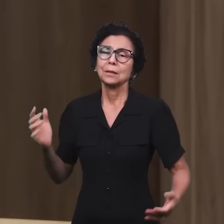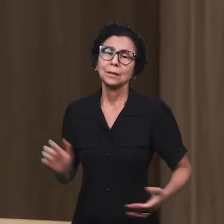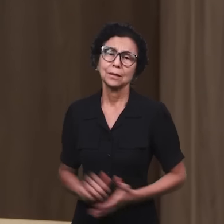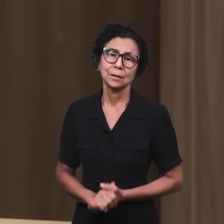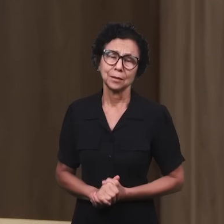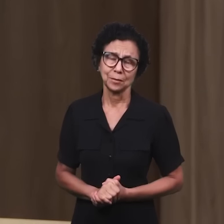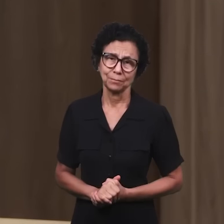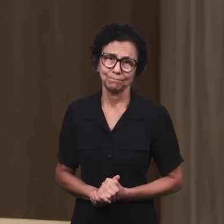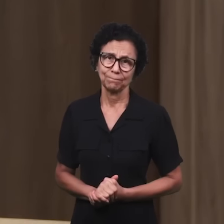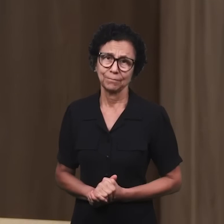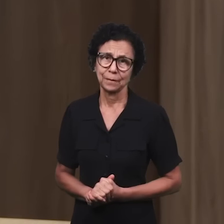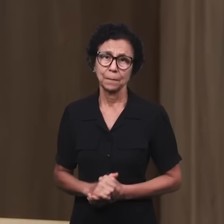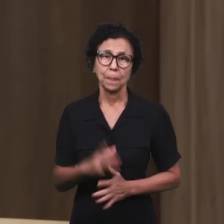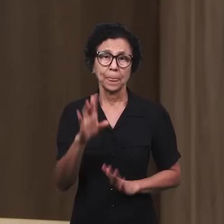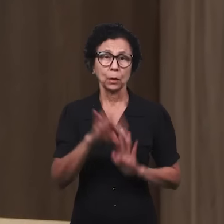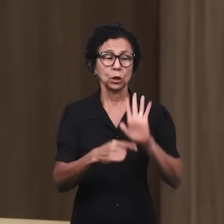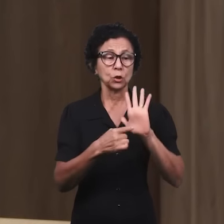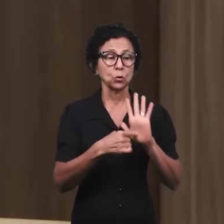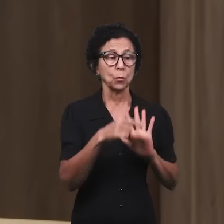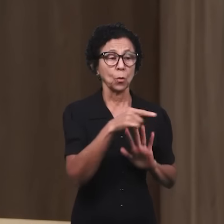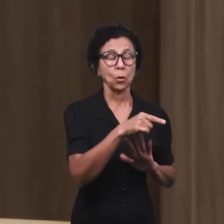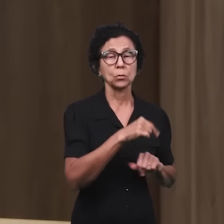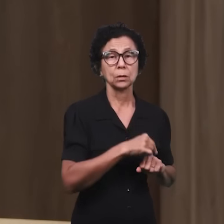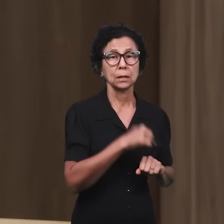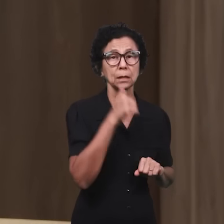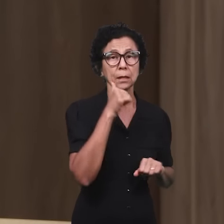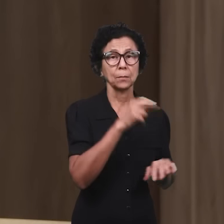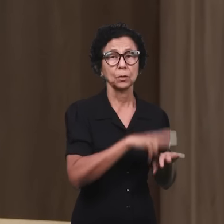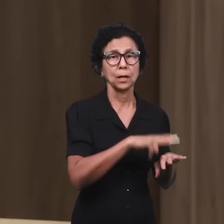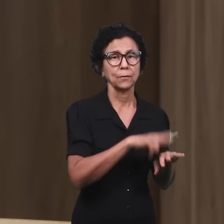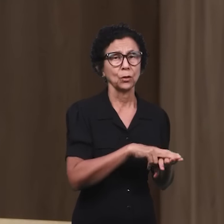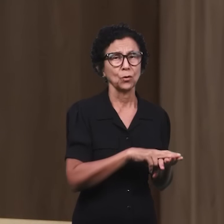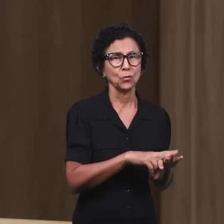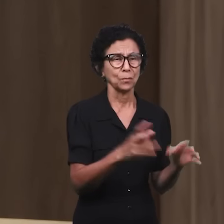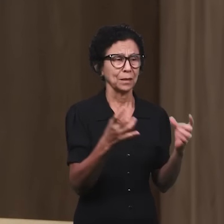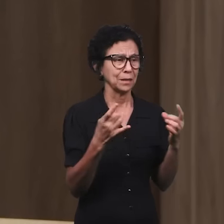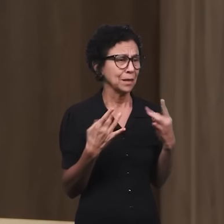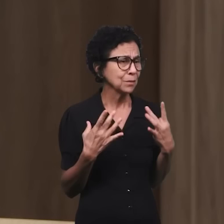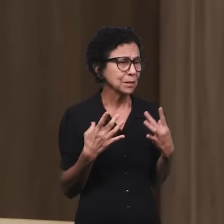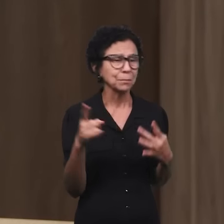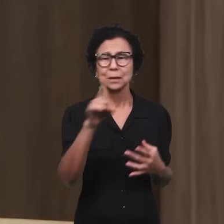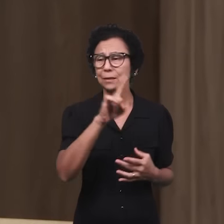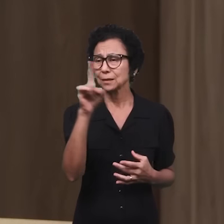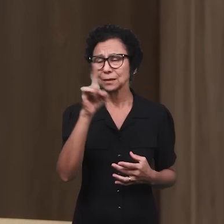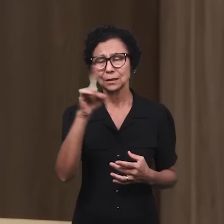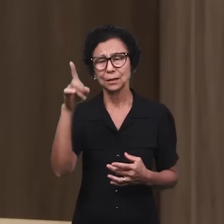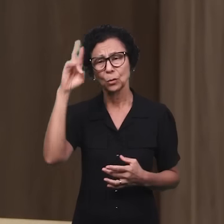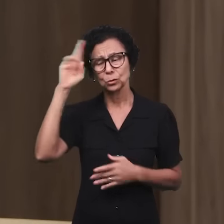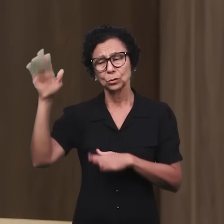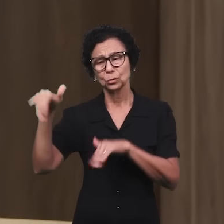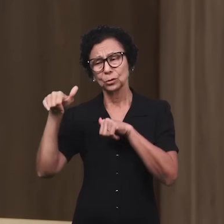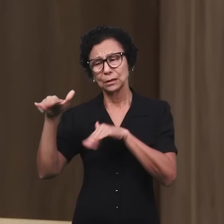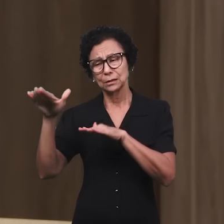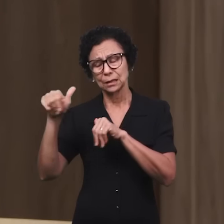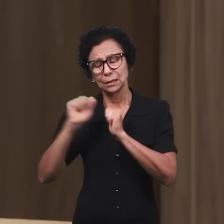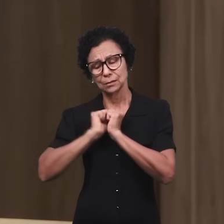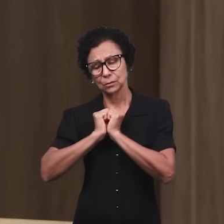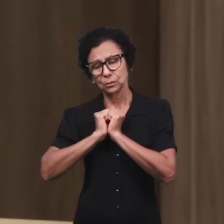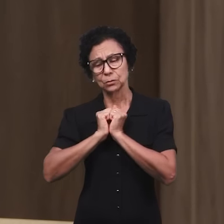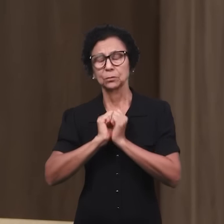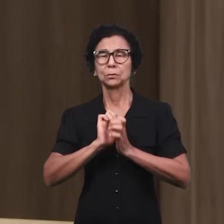desamparada, porque o Senhor dos Exércitos, Ele é o seu esposo. Glória a Deus, glória a Então Deus. tem alguém lutando com nossos filhos junto